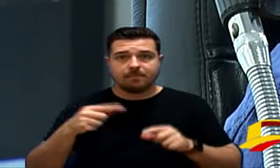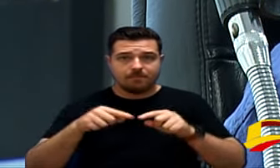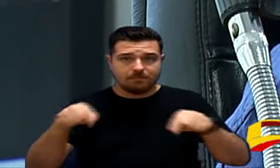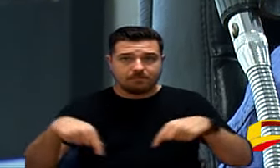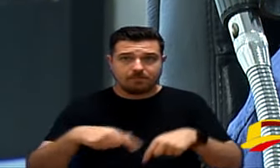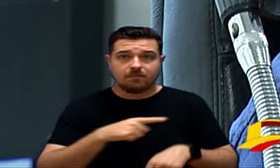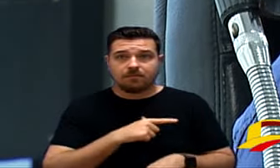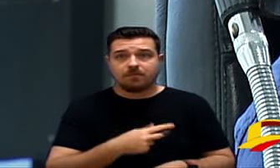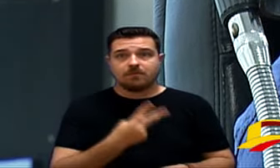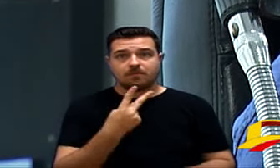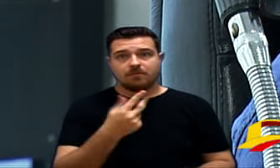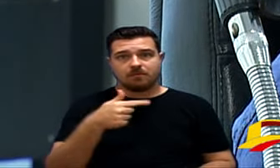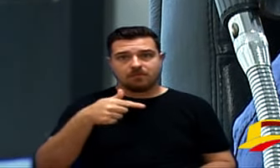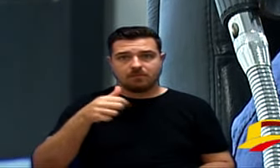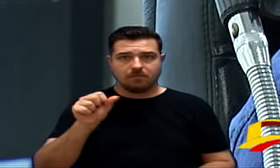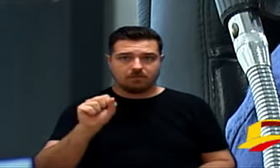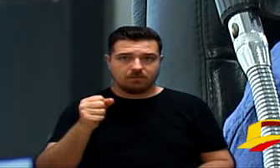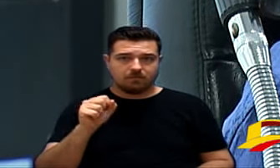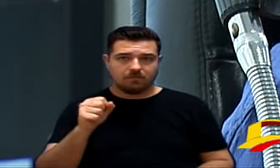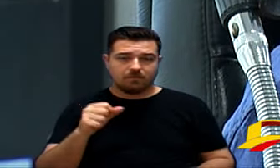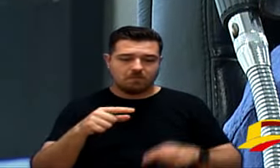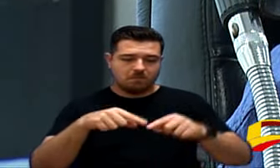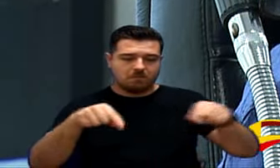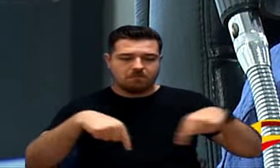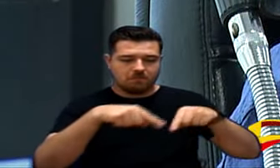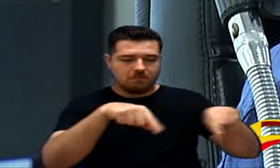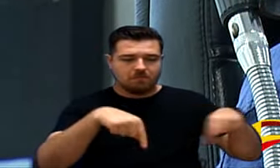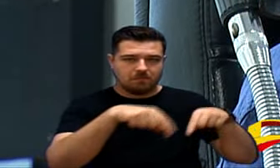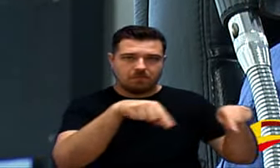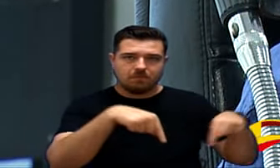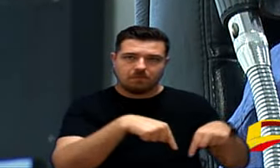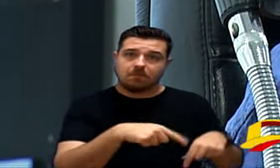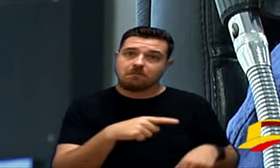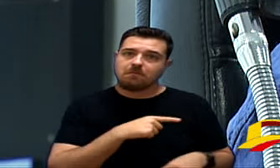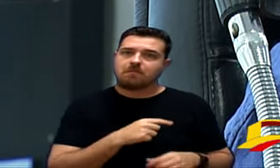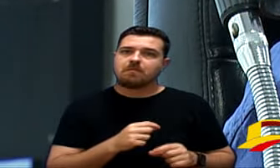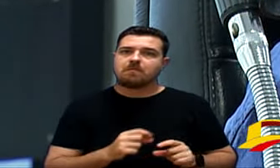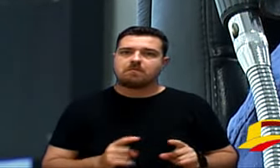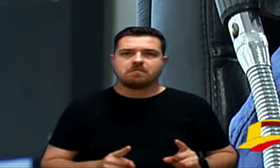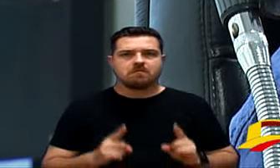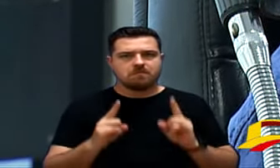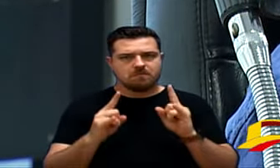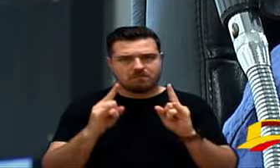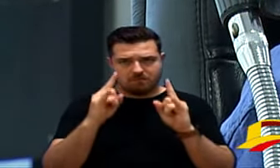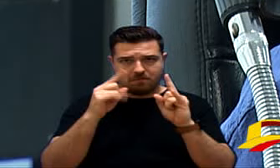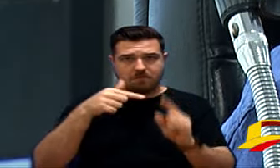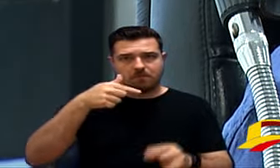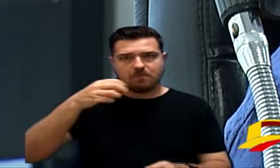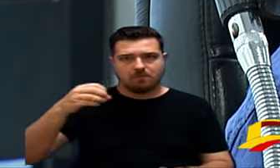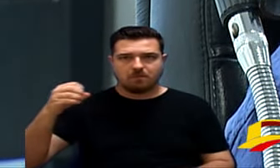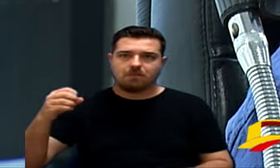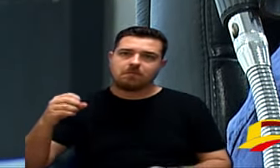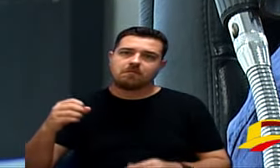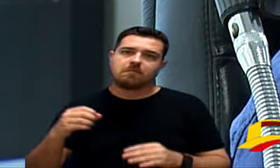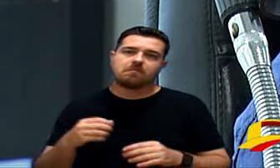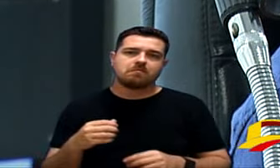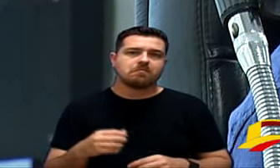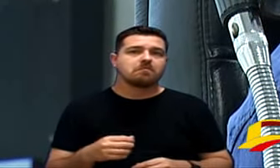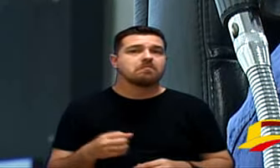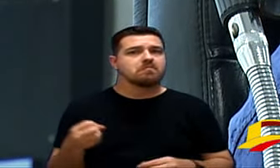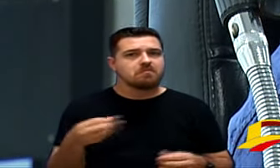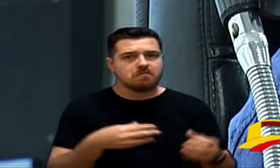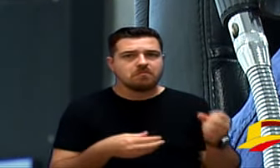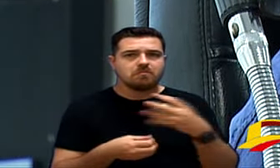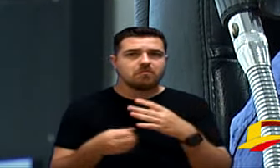tem 278 lotes tem tem empreendimento com 700 apartamento são todos novos e nós não temos um